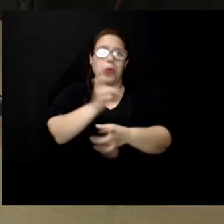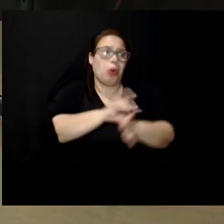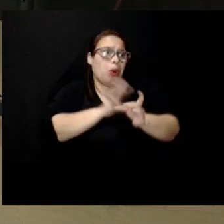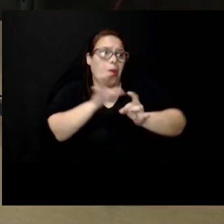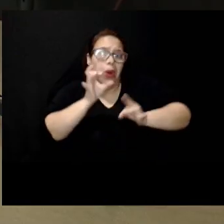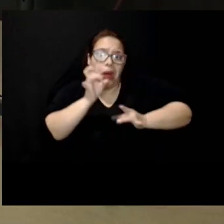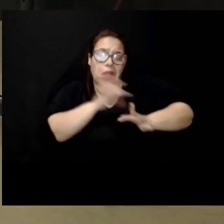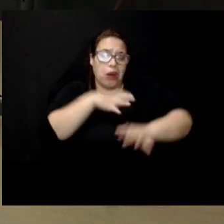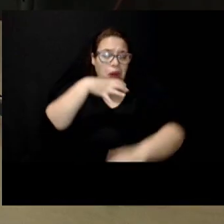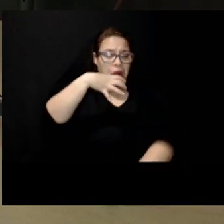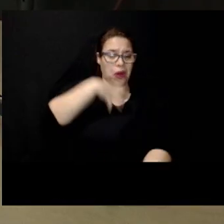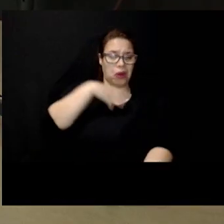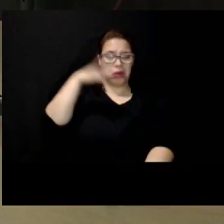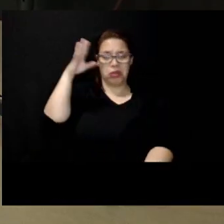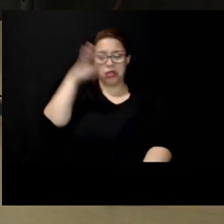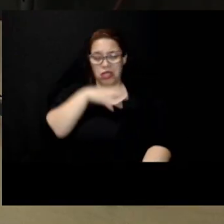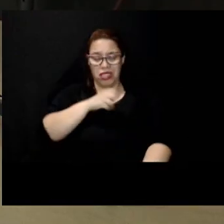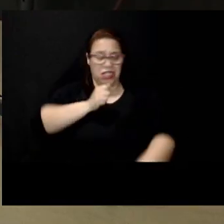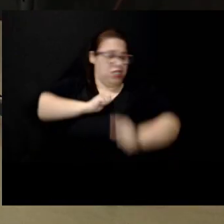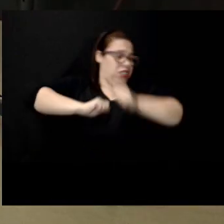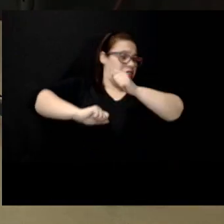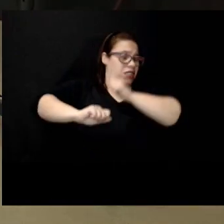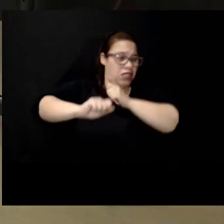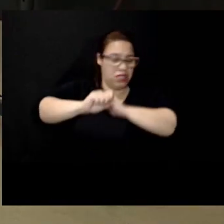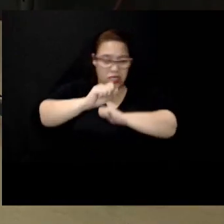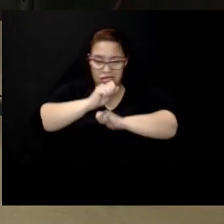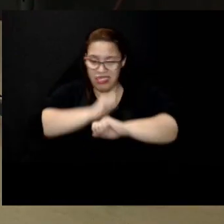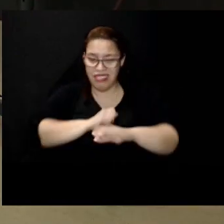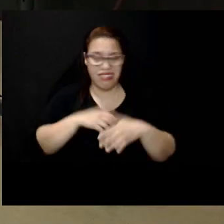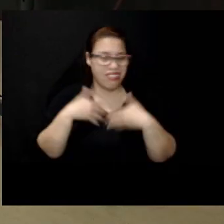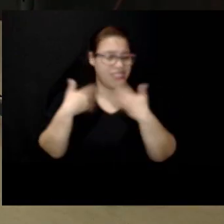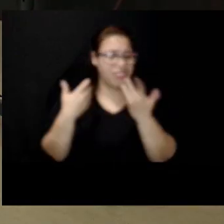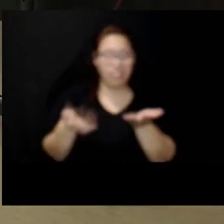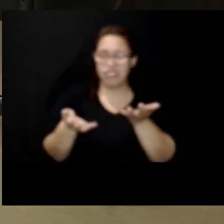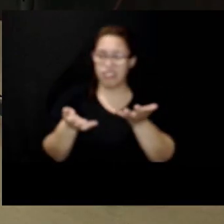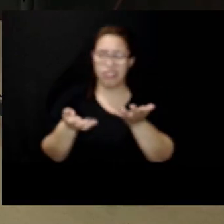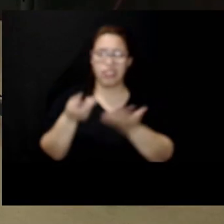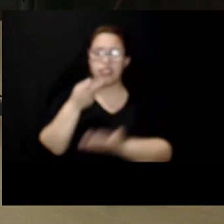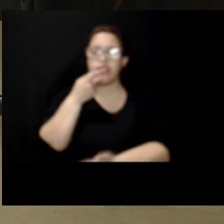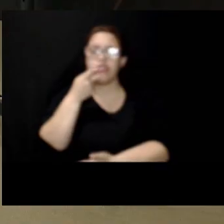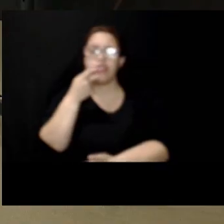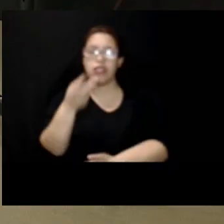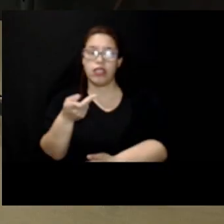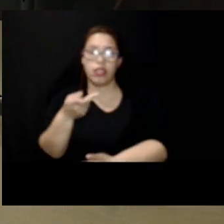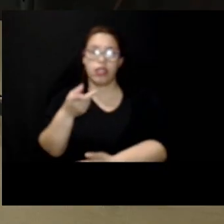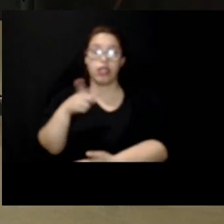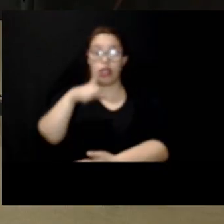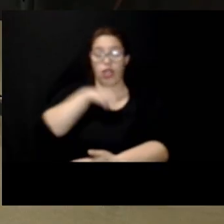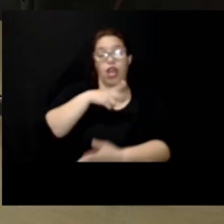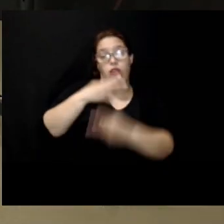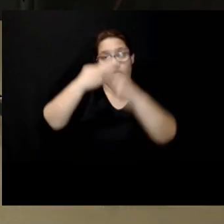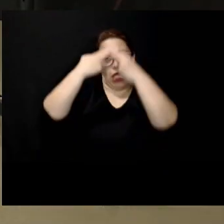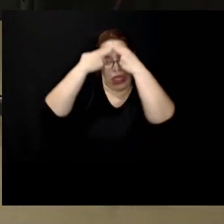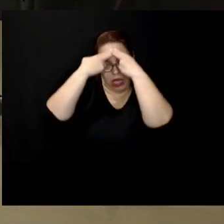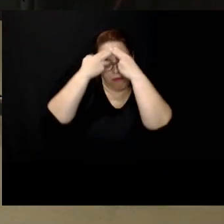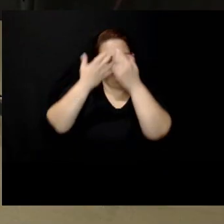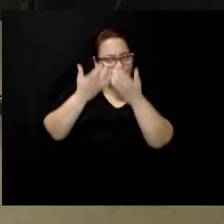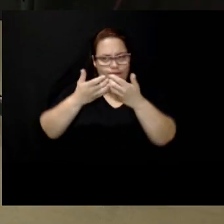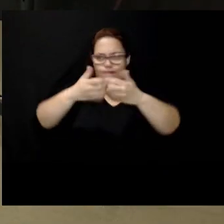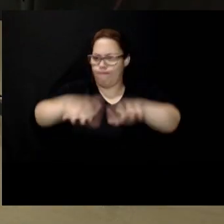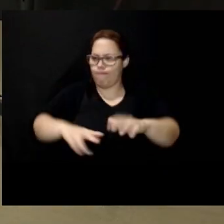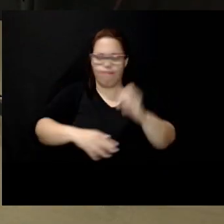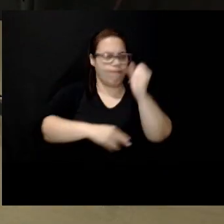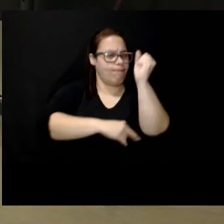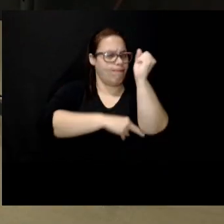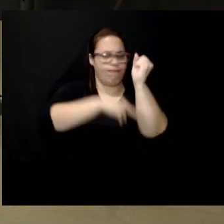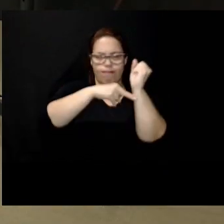mal, sentiu uma ansiedade. Aí depois disso a gente fala, gerou um trauma e eu não quero mais andar de elevador. Como